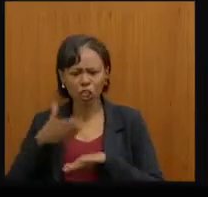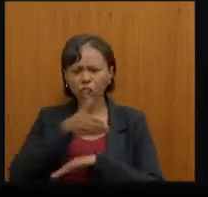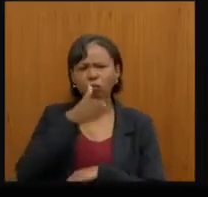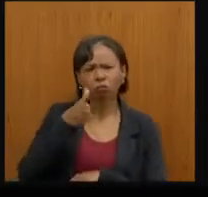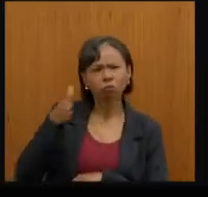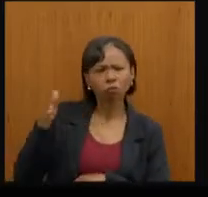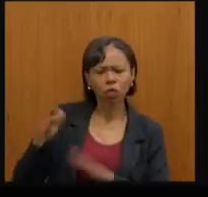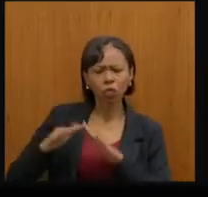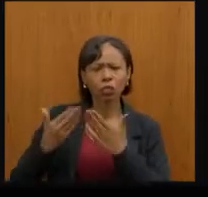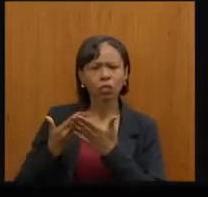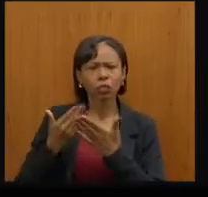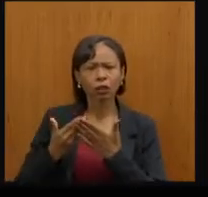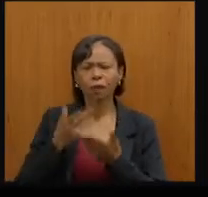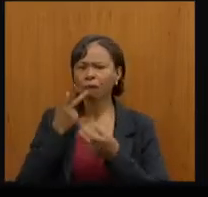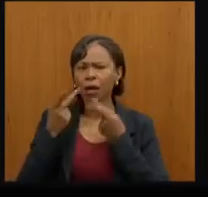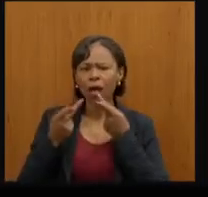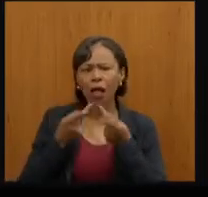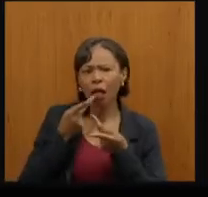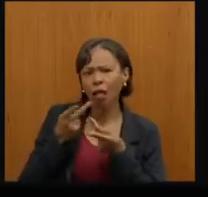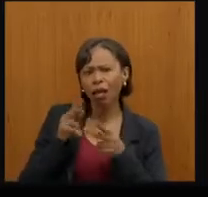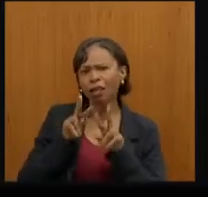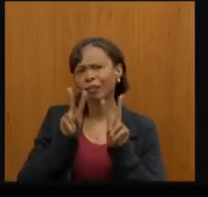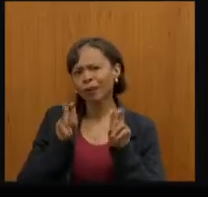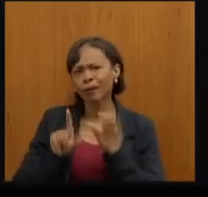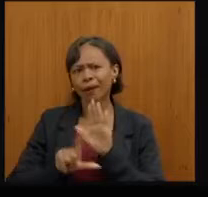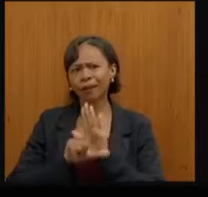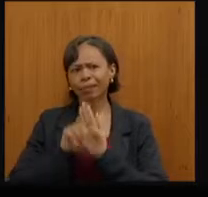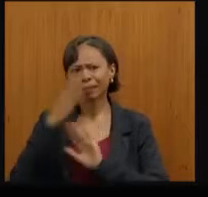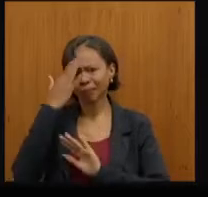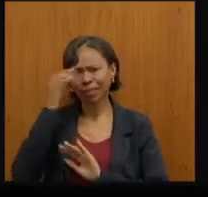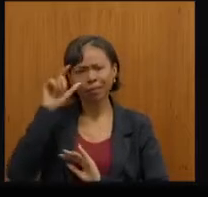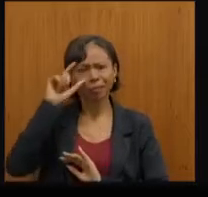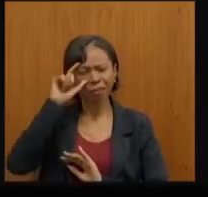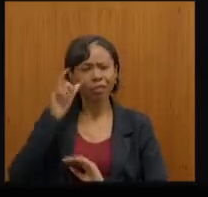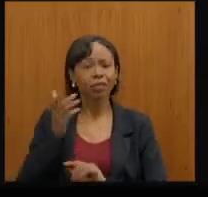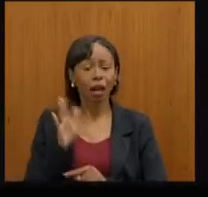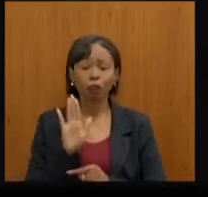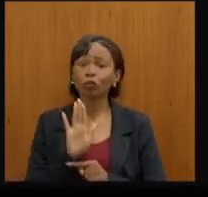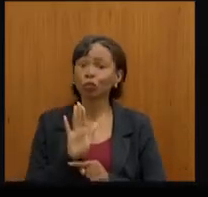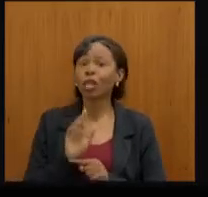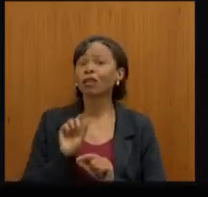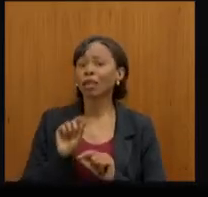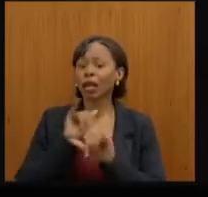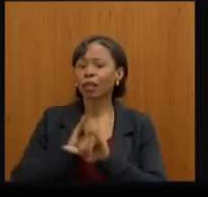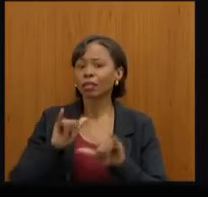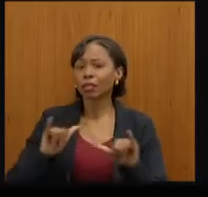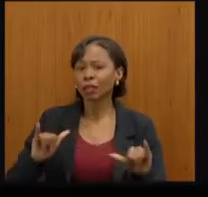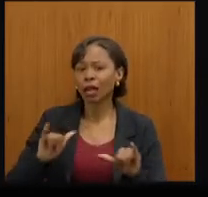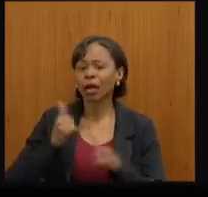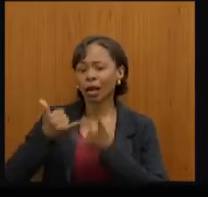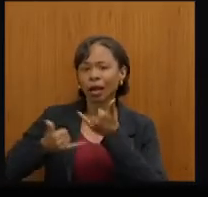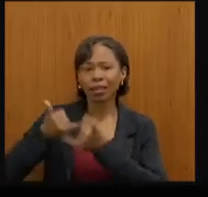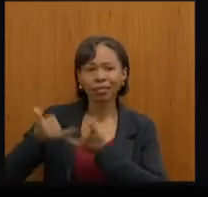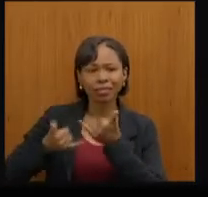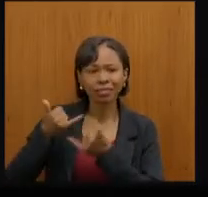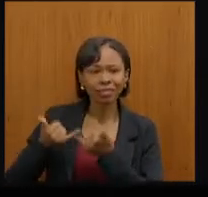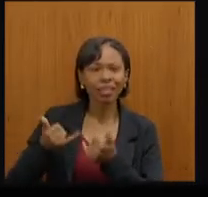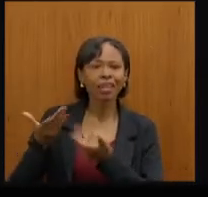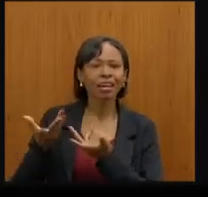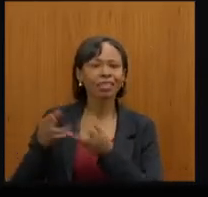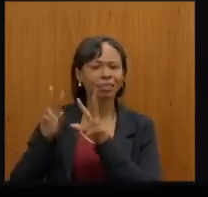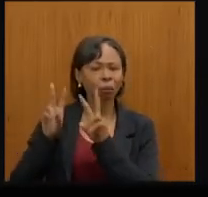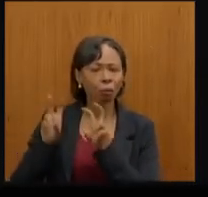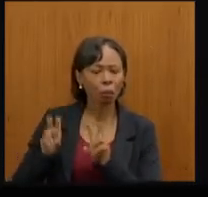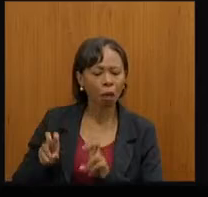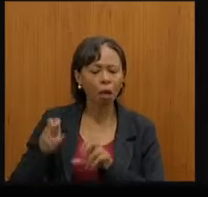falarem sobre a Lei Maria da Penha a julgar julgar a gincana do cabelo com tema então eu acho assim